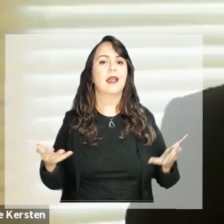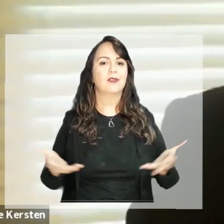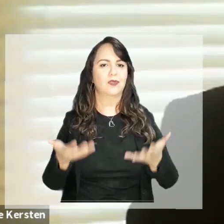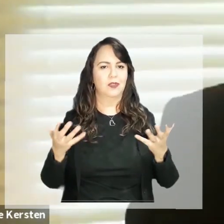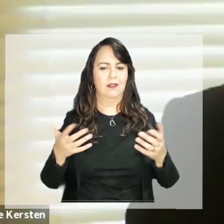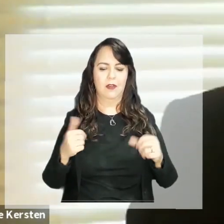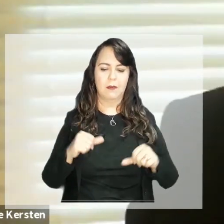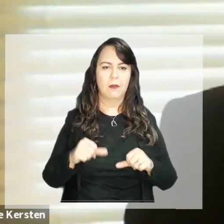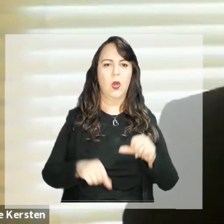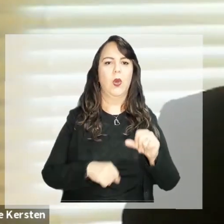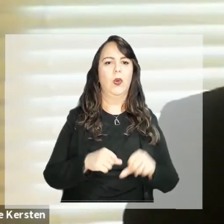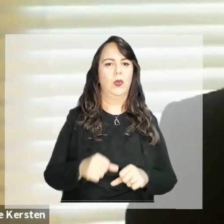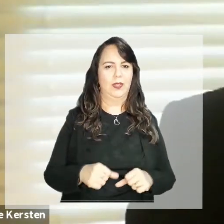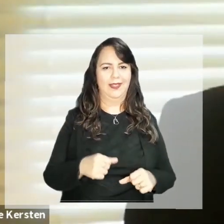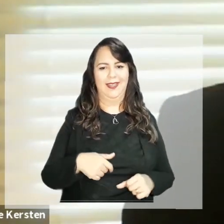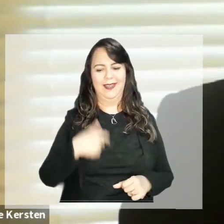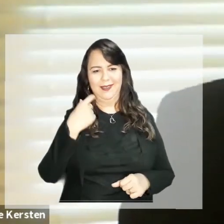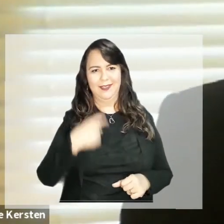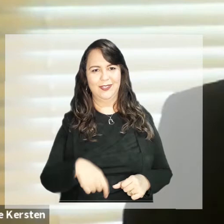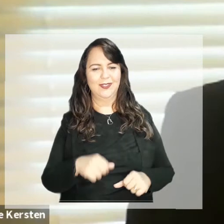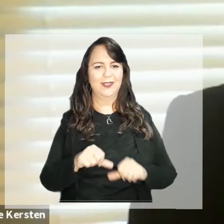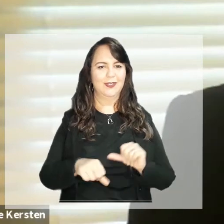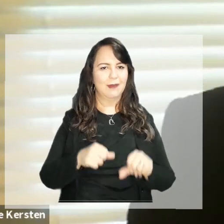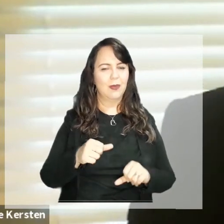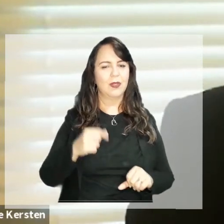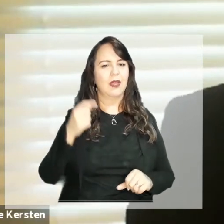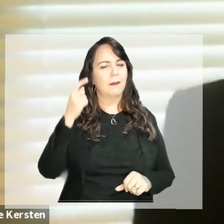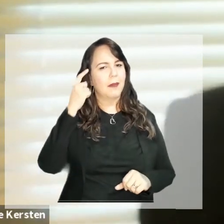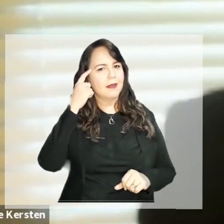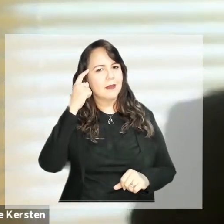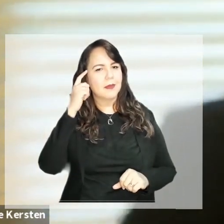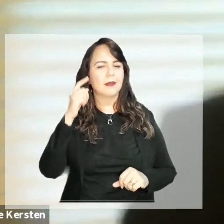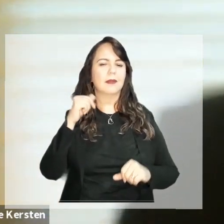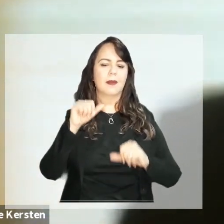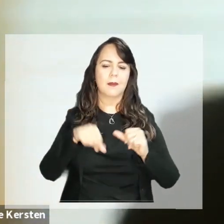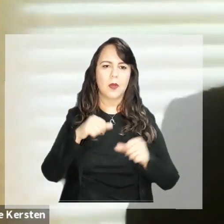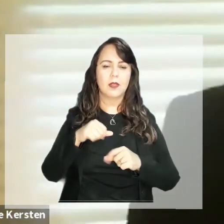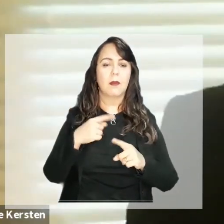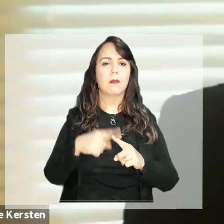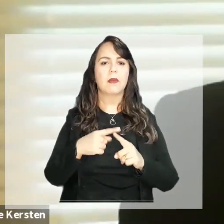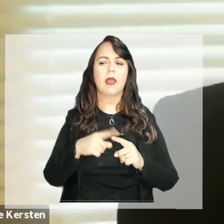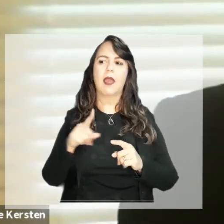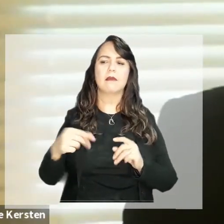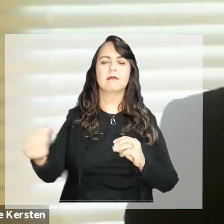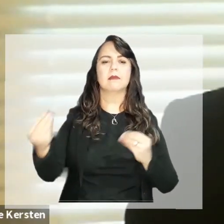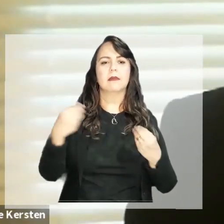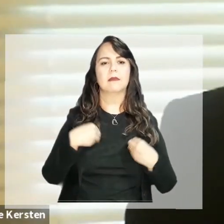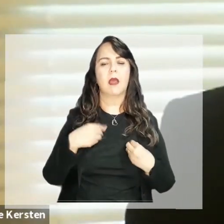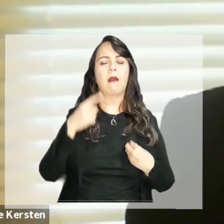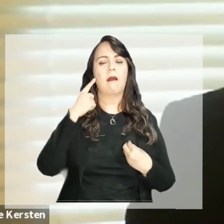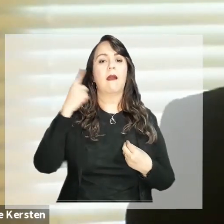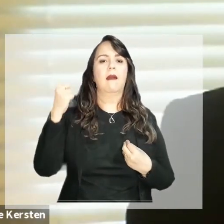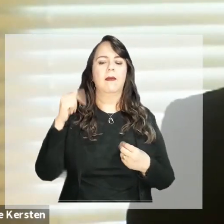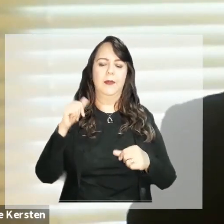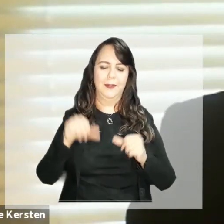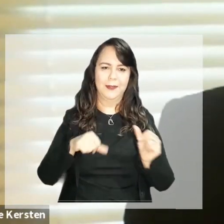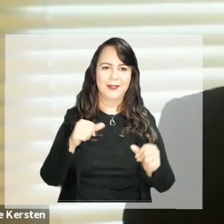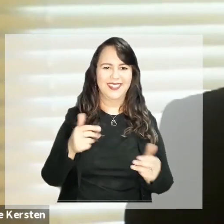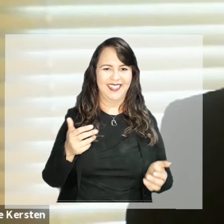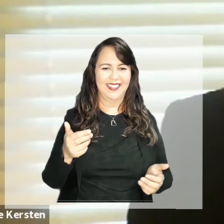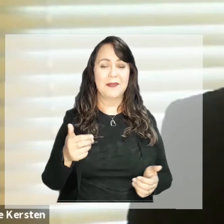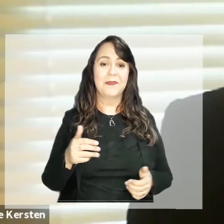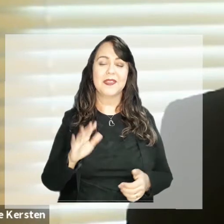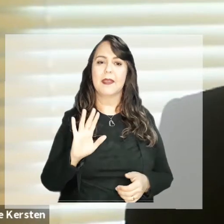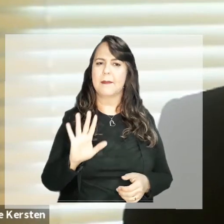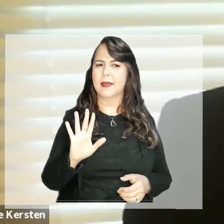como as questões são postas, né? Dentro disso, permeia muito a análise, o discurso